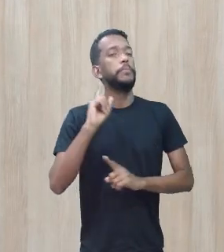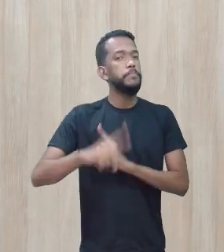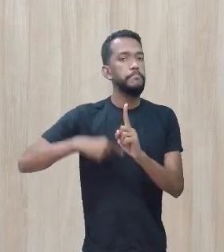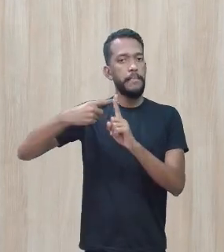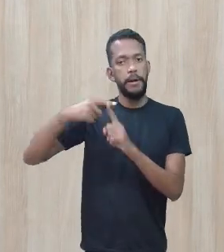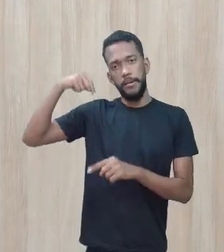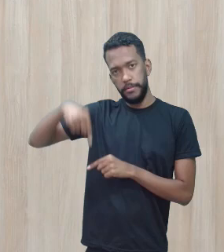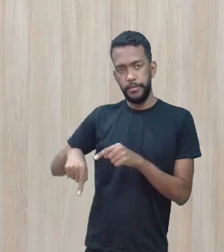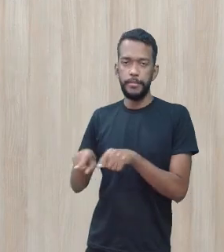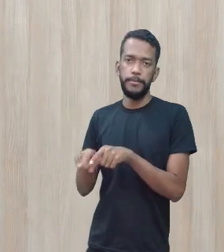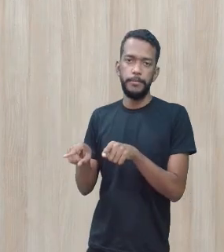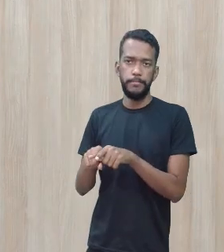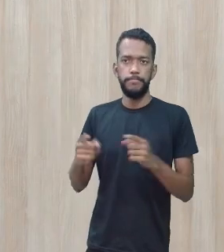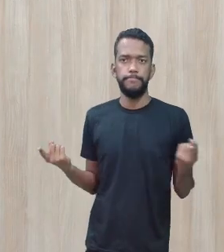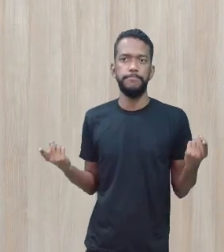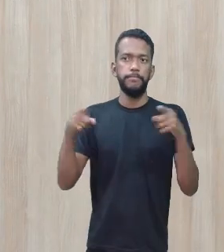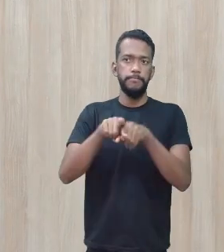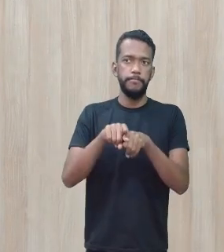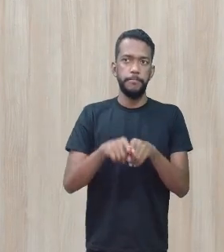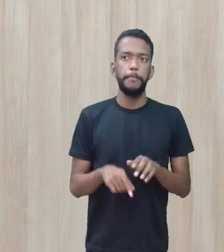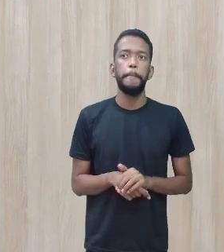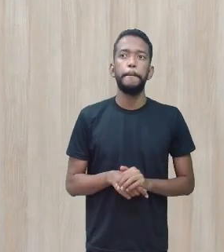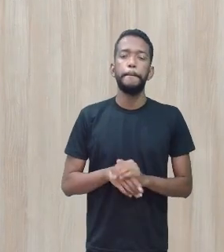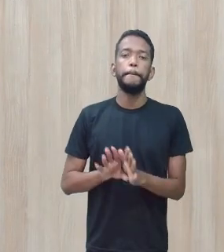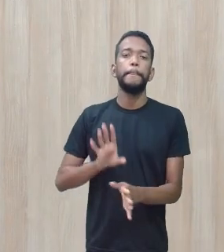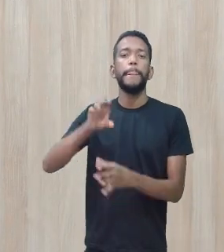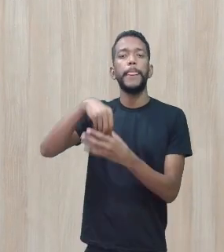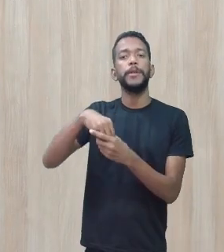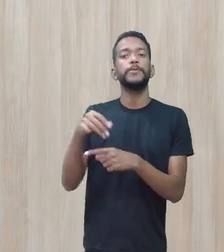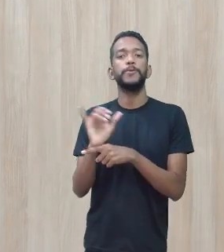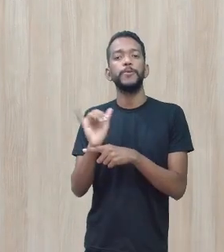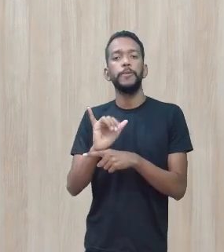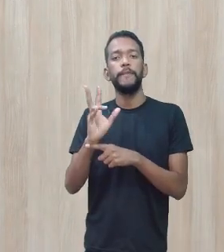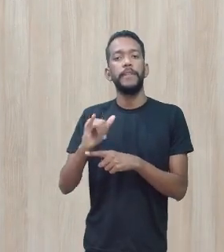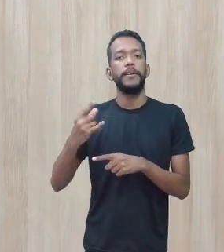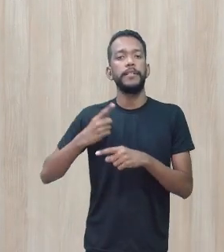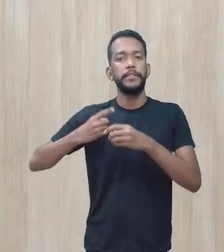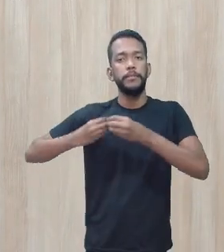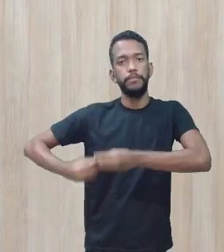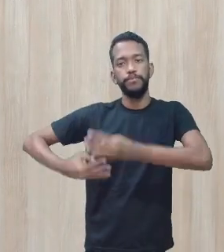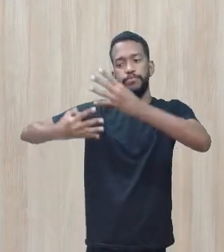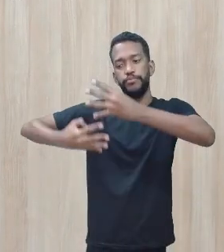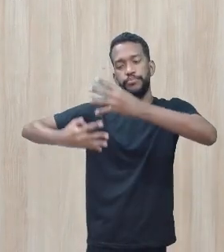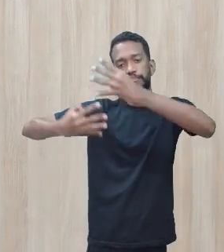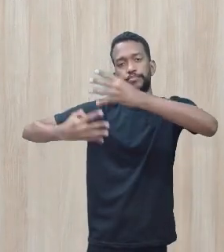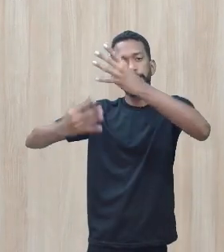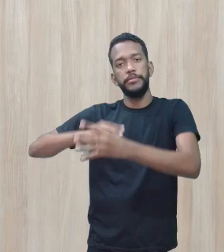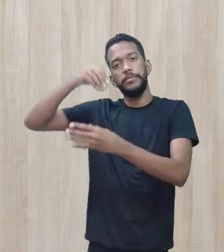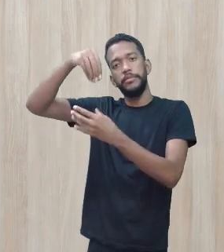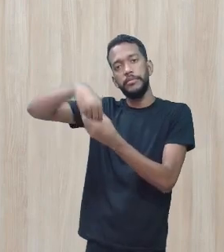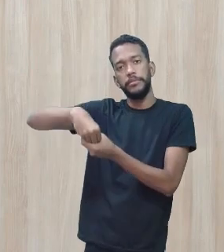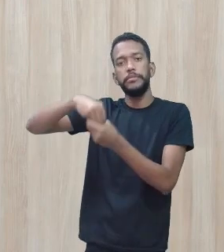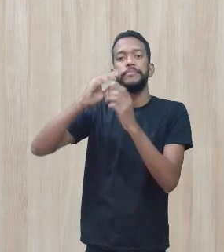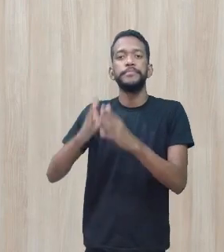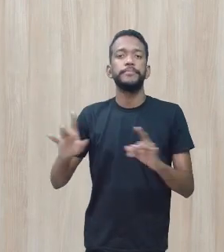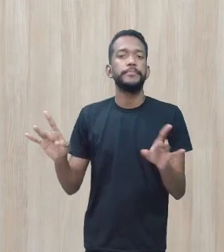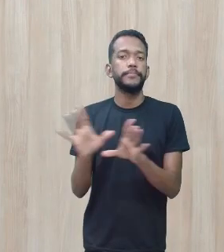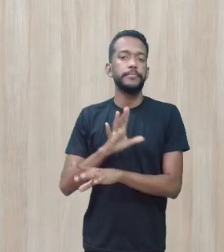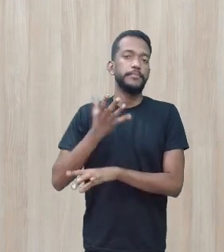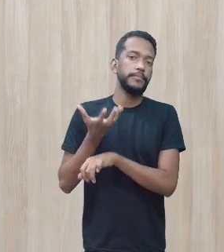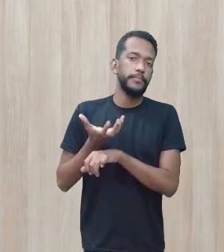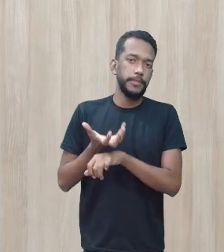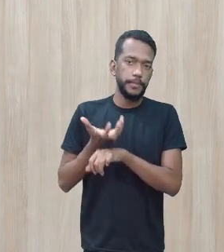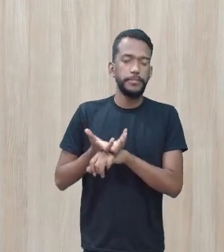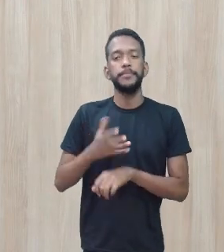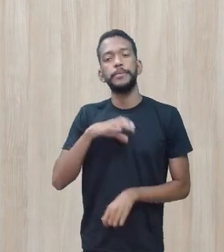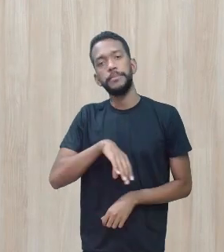bom? Lá no YouTube vai haver uma playlist com a sua série e nela vai ter as aulas de português, de